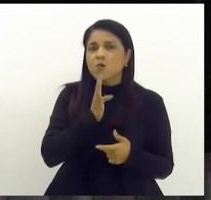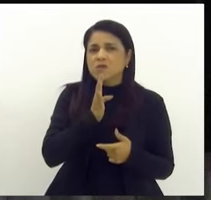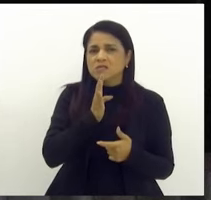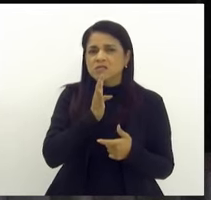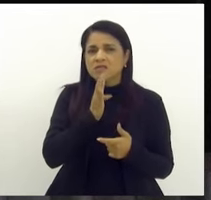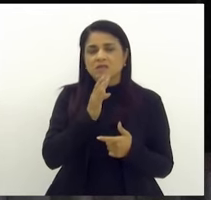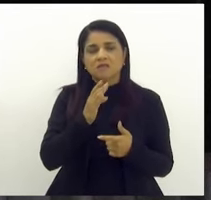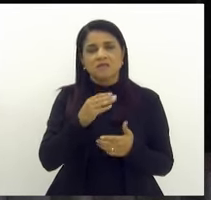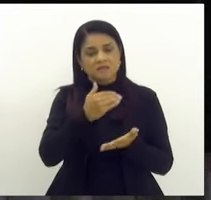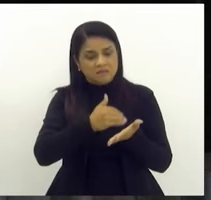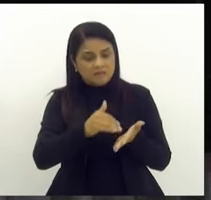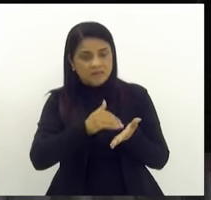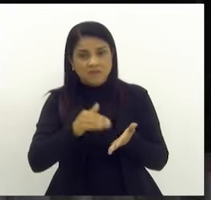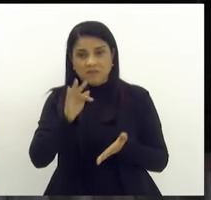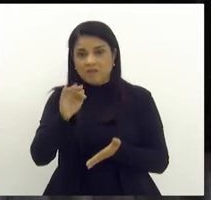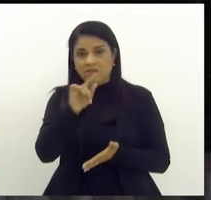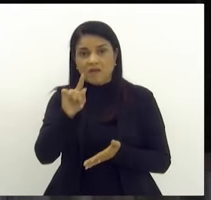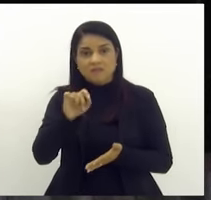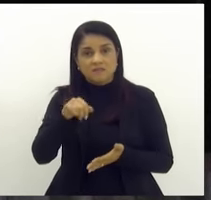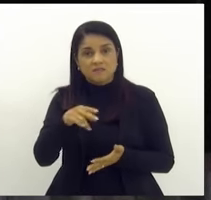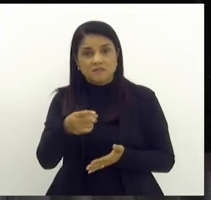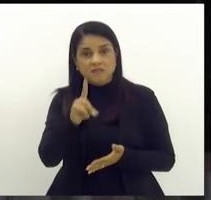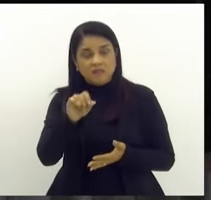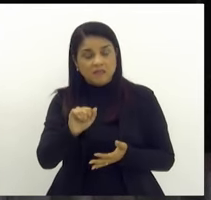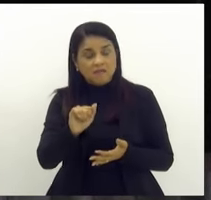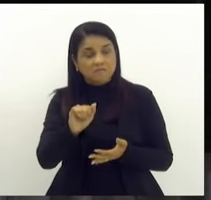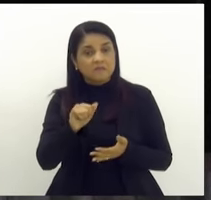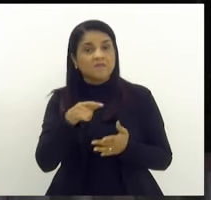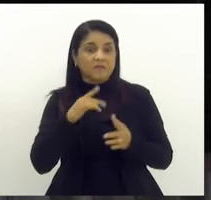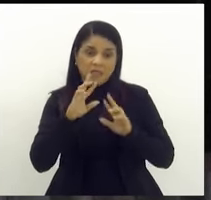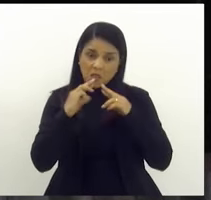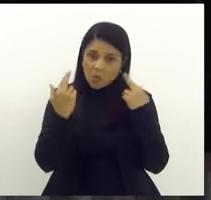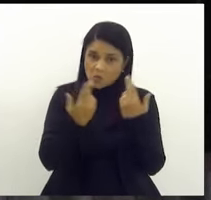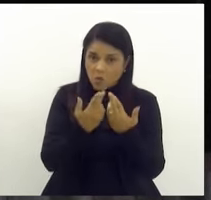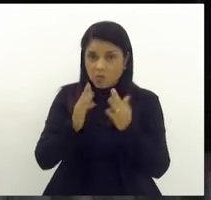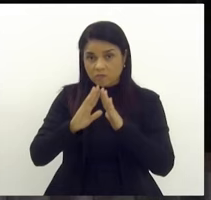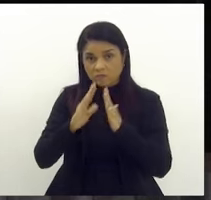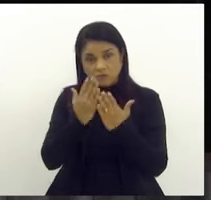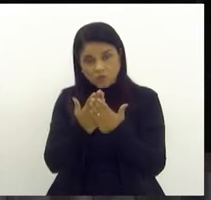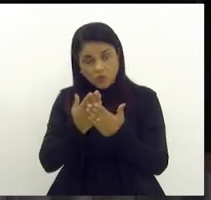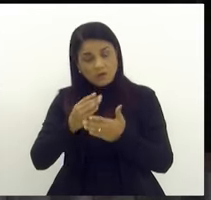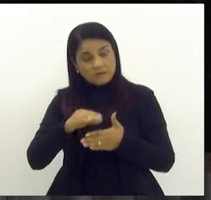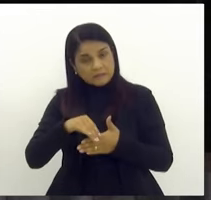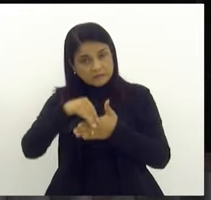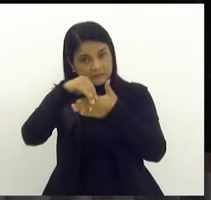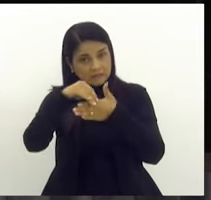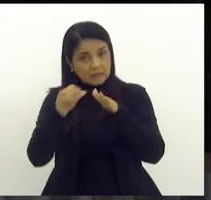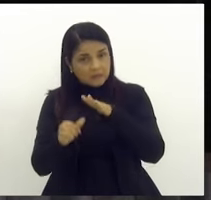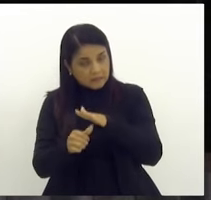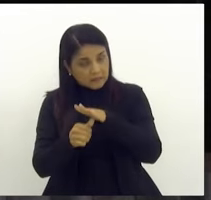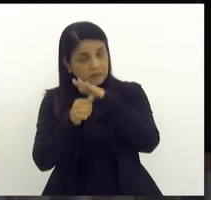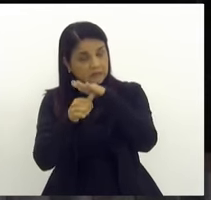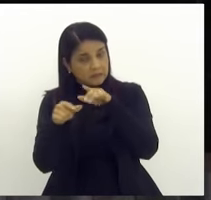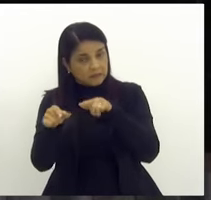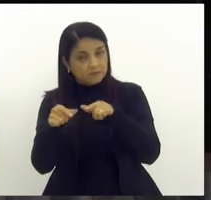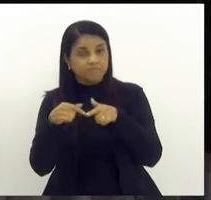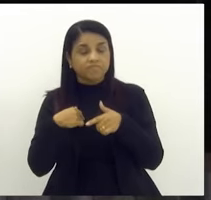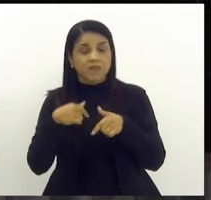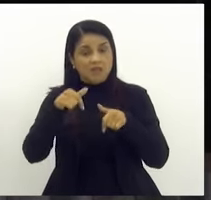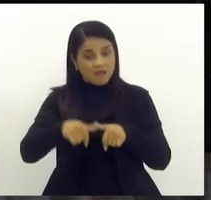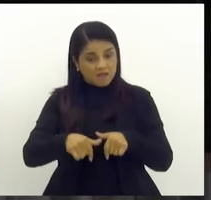Secretaria de Fazenda não temos tempo nenhum Mas vai ter reunião do colégio de líderes vão acertar alguma coisa e vai vir para aqui para casa como a